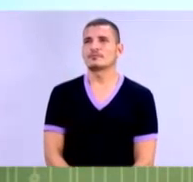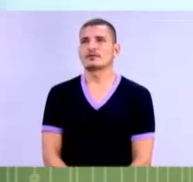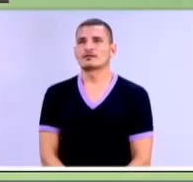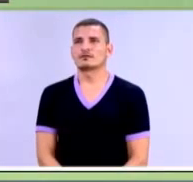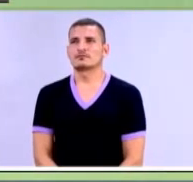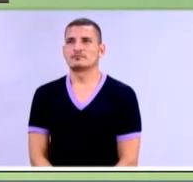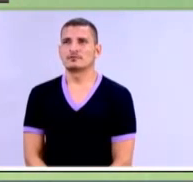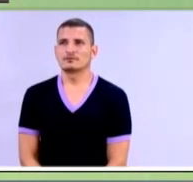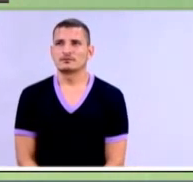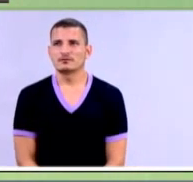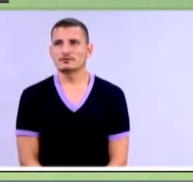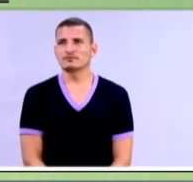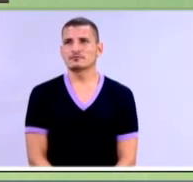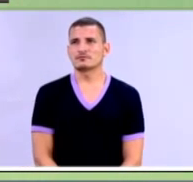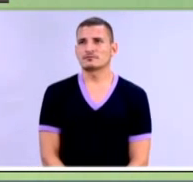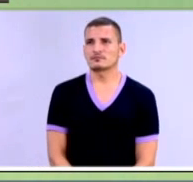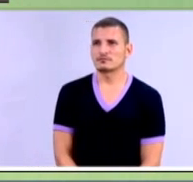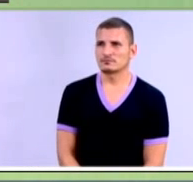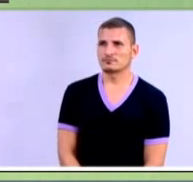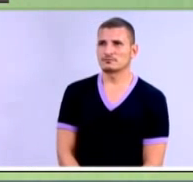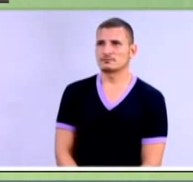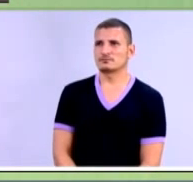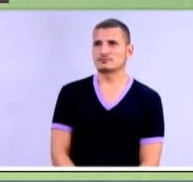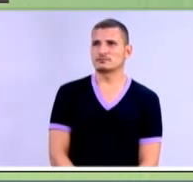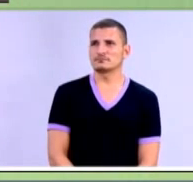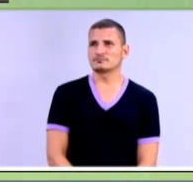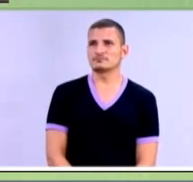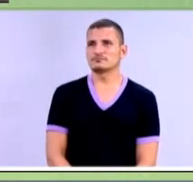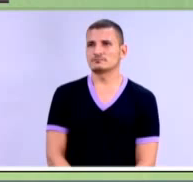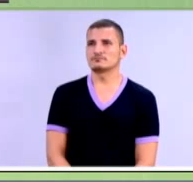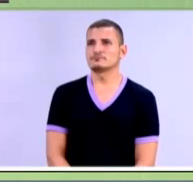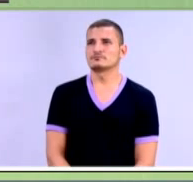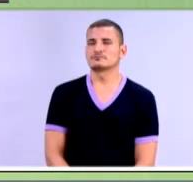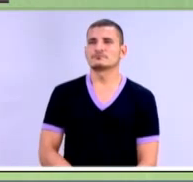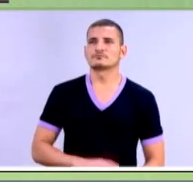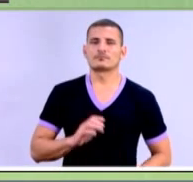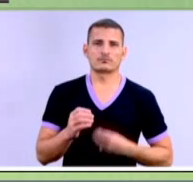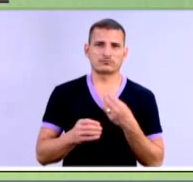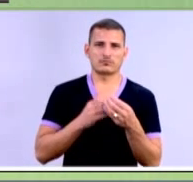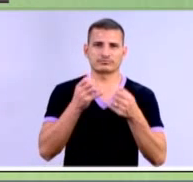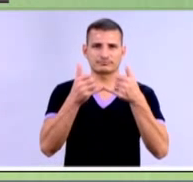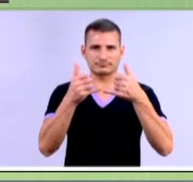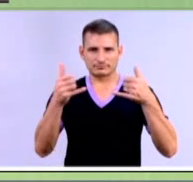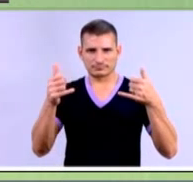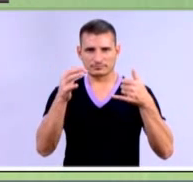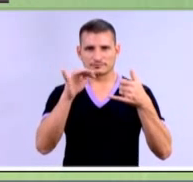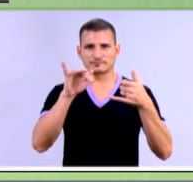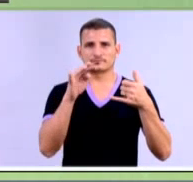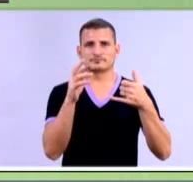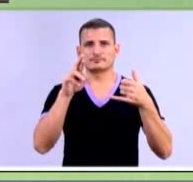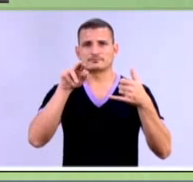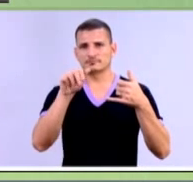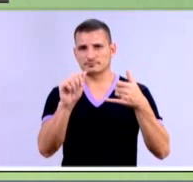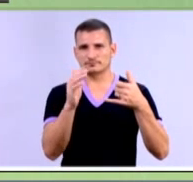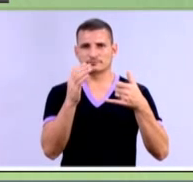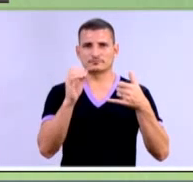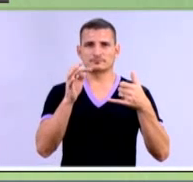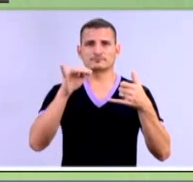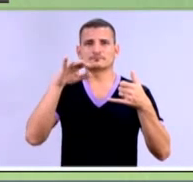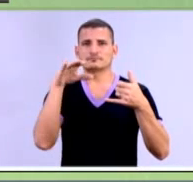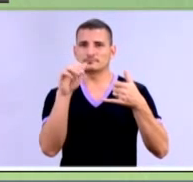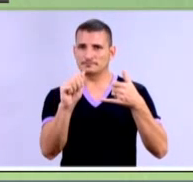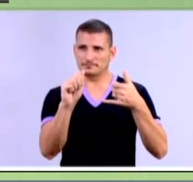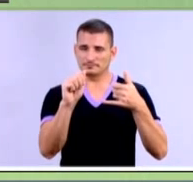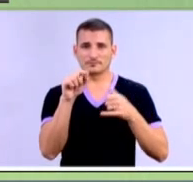então. Então como que se pensou na fibra ótica? Um experimento que deu uma das origens